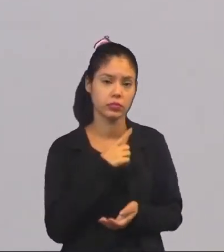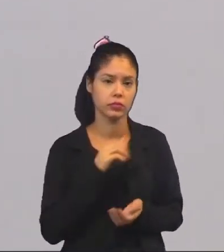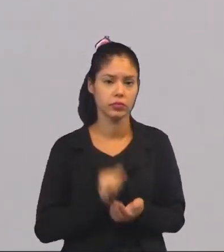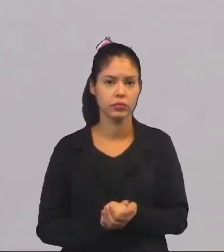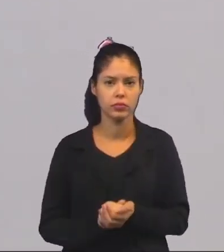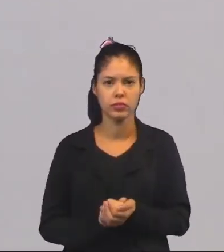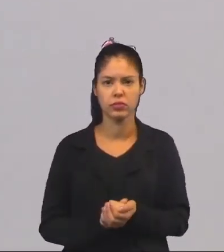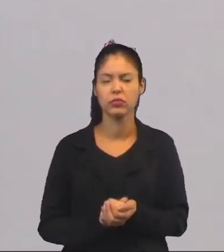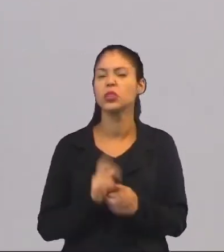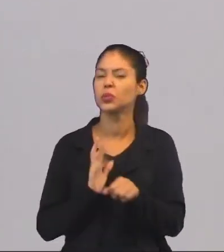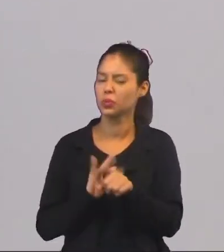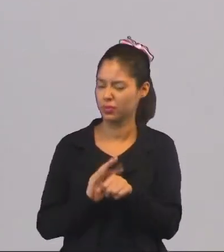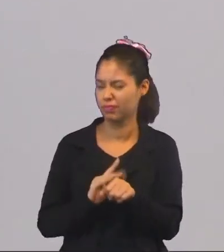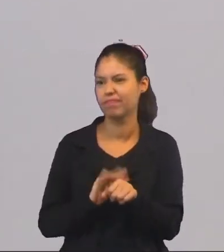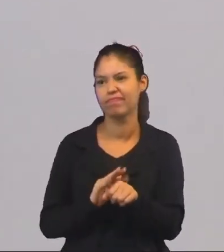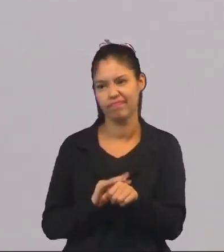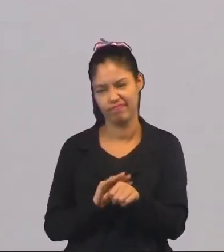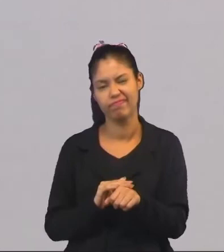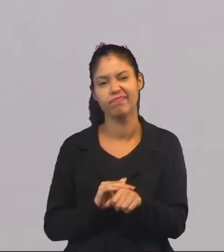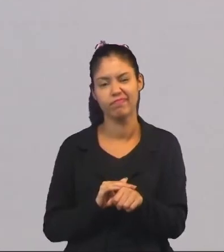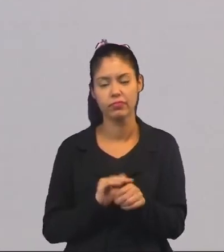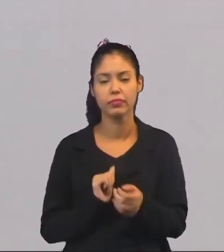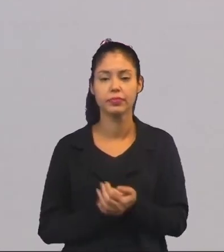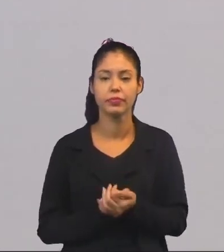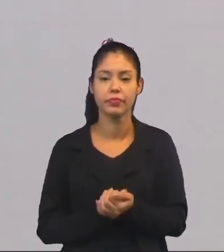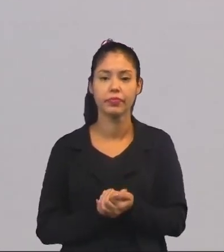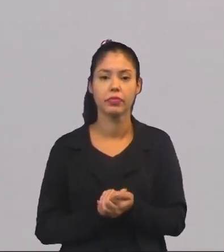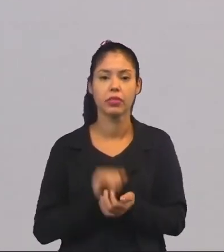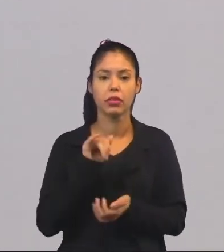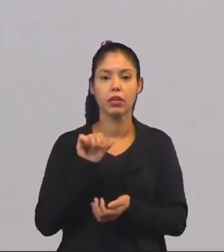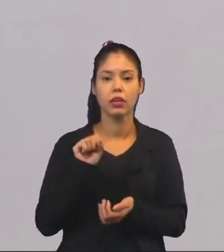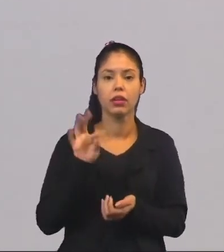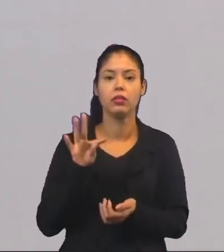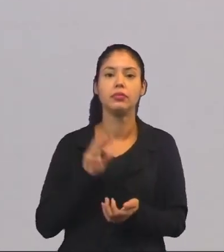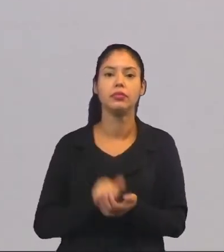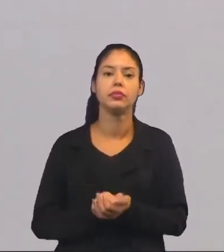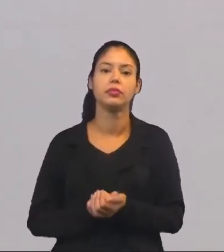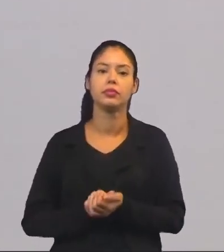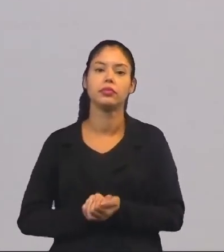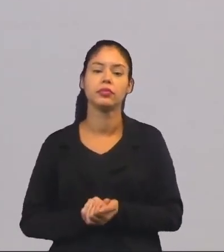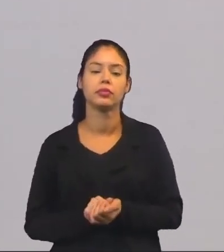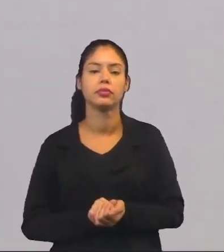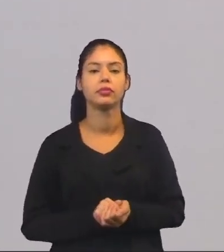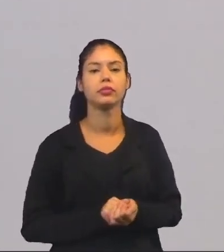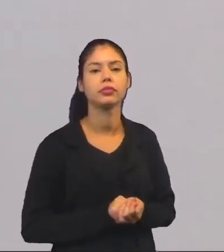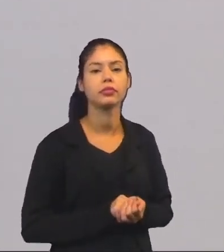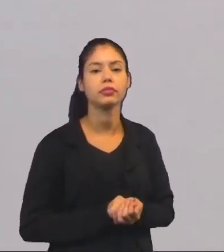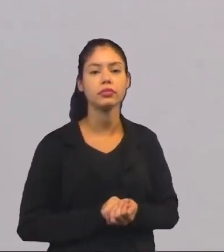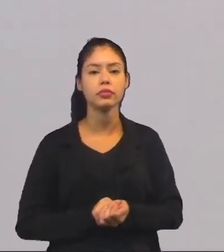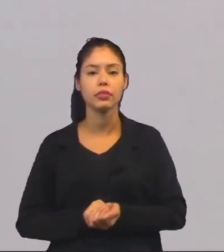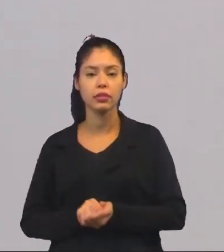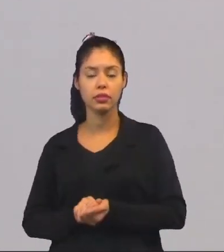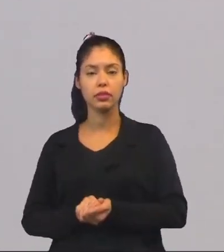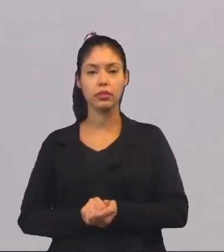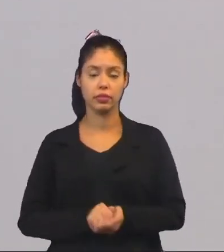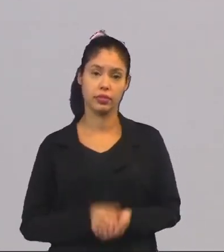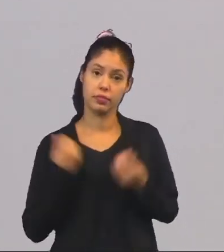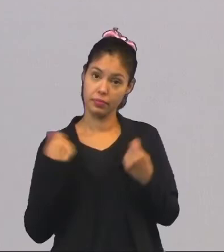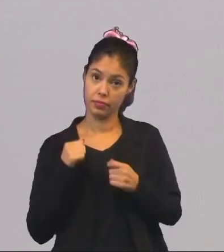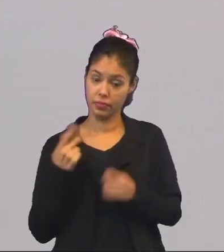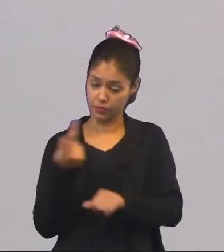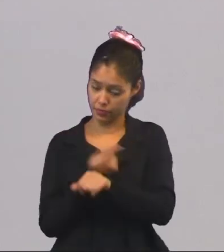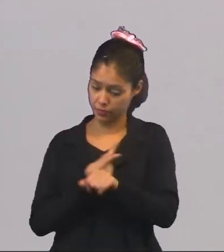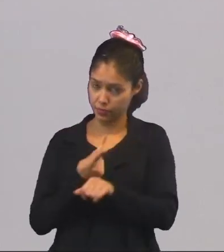de infecção, né? As ITs, as infecções sexualmente transmissíveis, elas